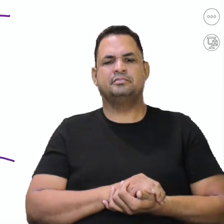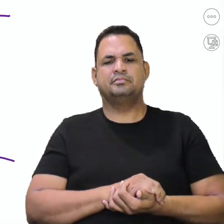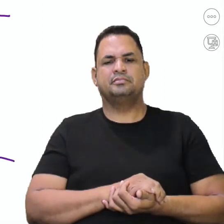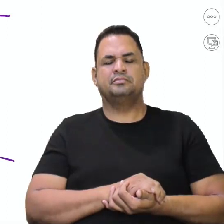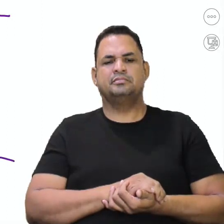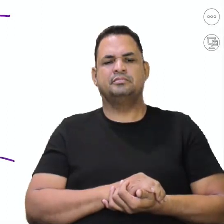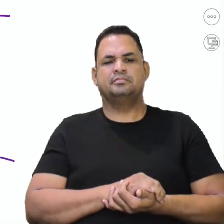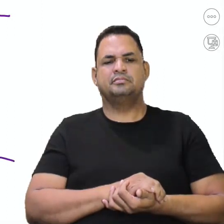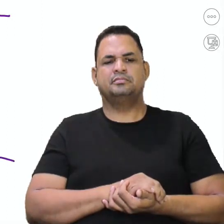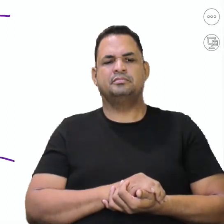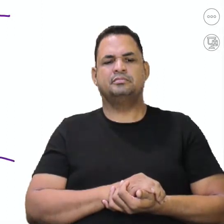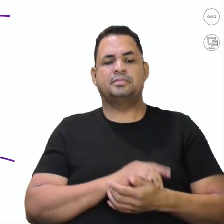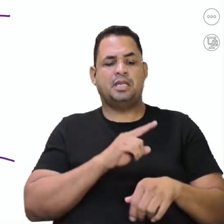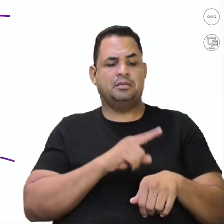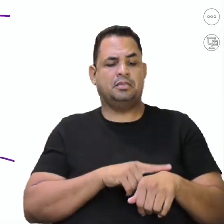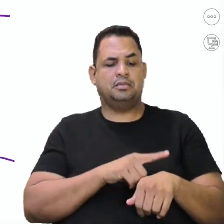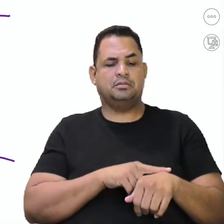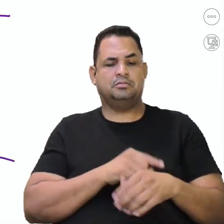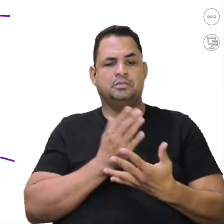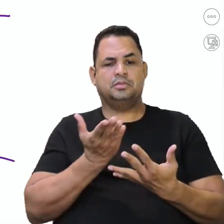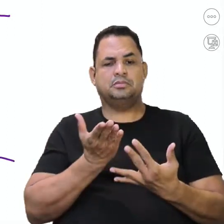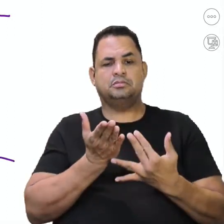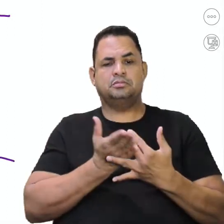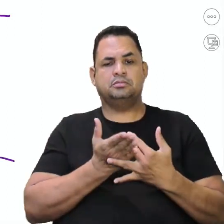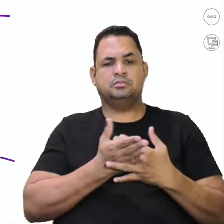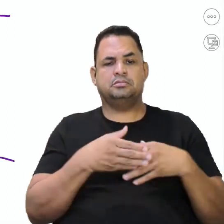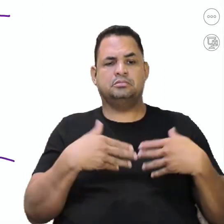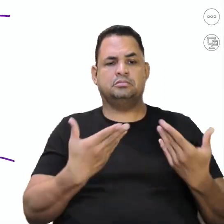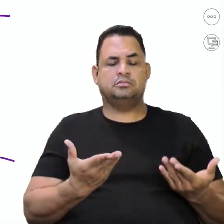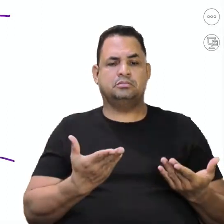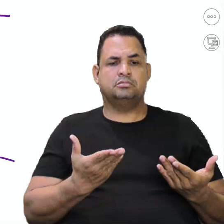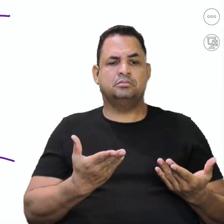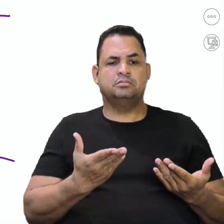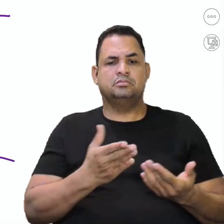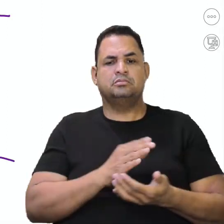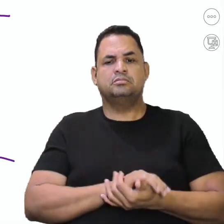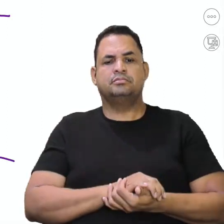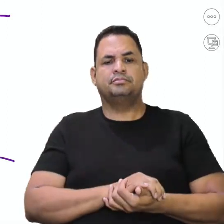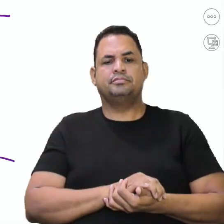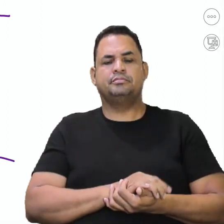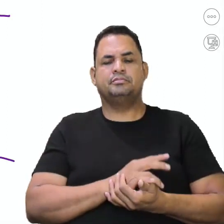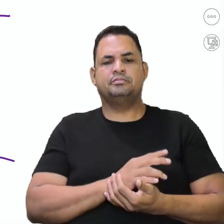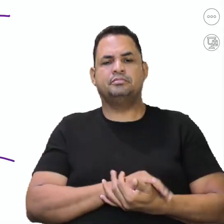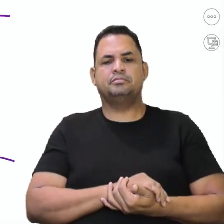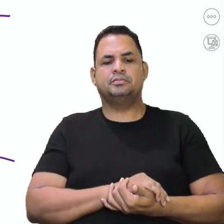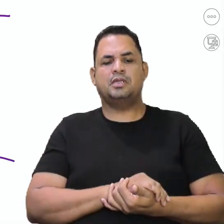short as possible. Então, o tempo de intervalo, the time interval entre